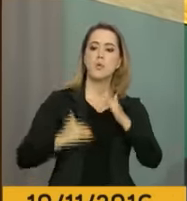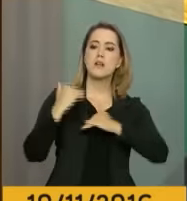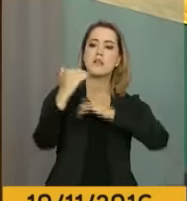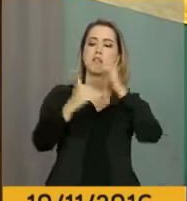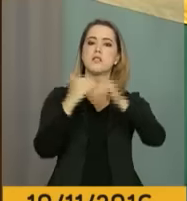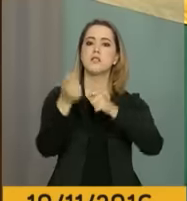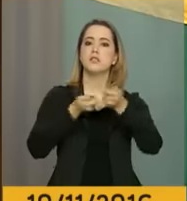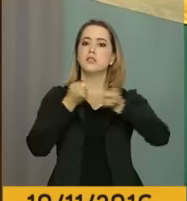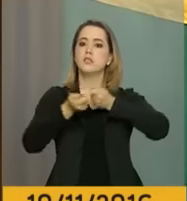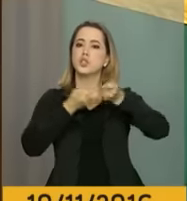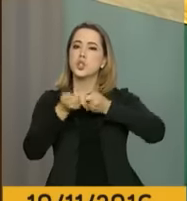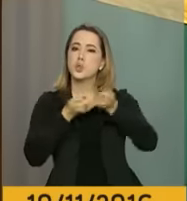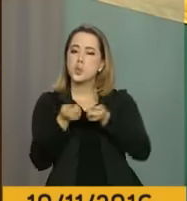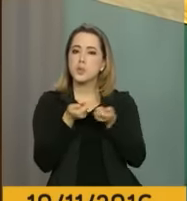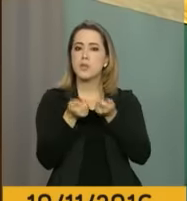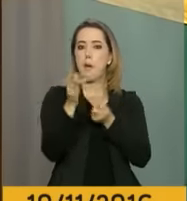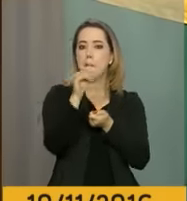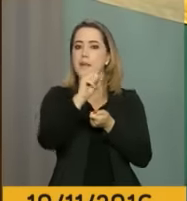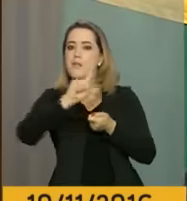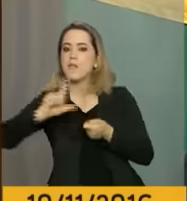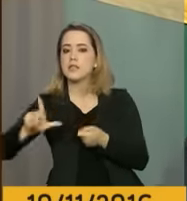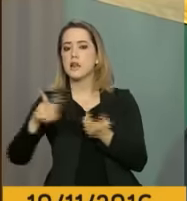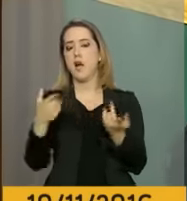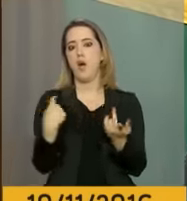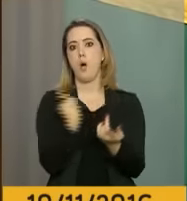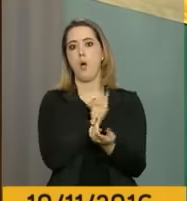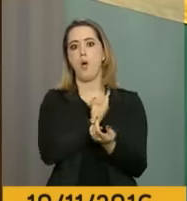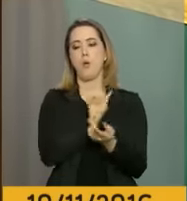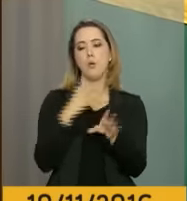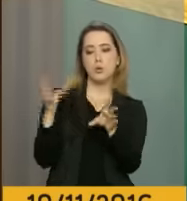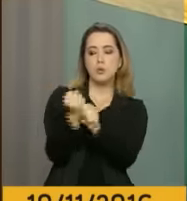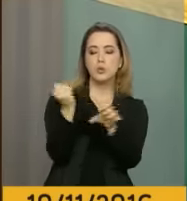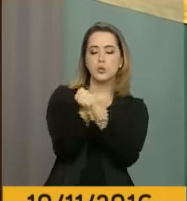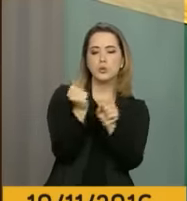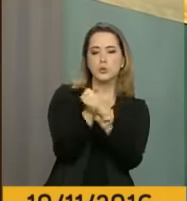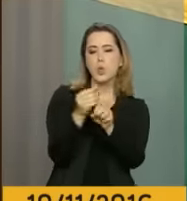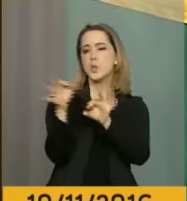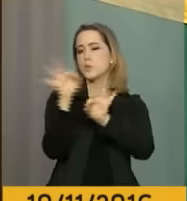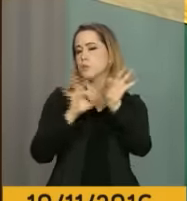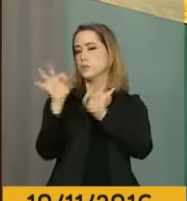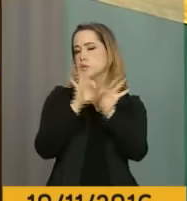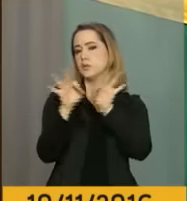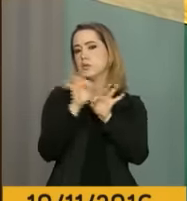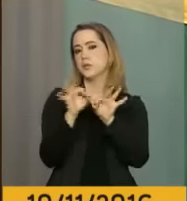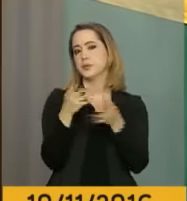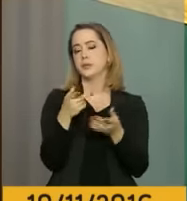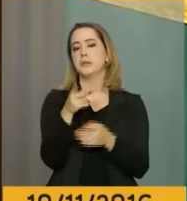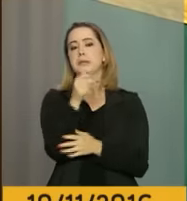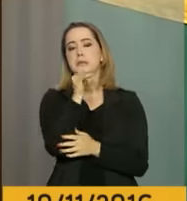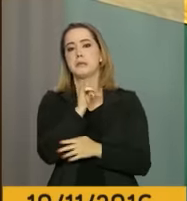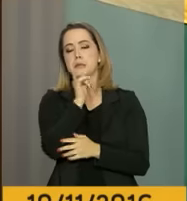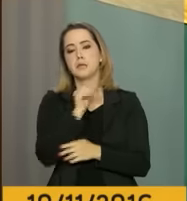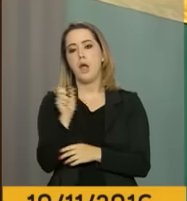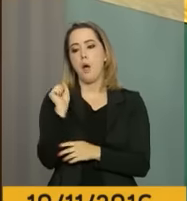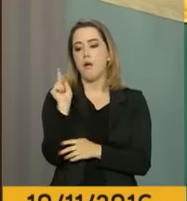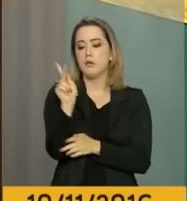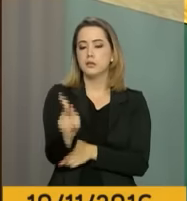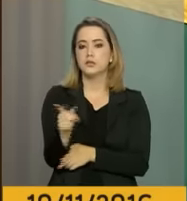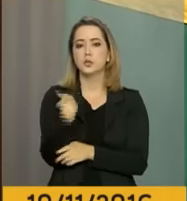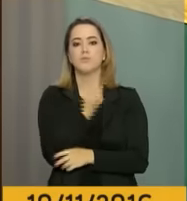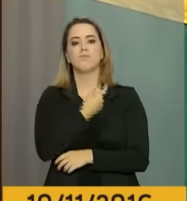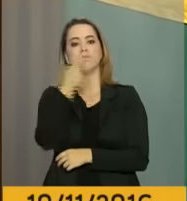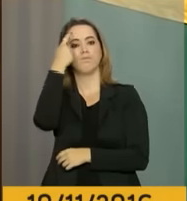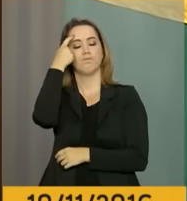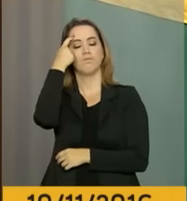ajustamento fiscal, uma grande fórmula de readequação, por exemplo, da Previdência Social, nós estamos pensando no